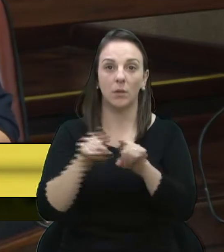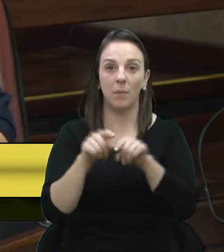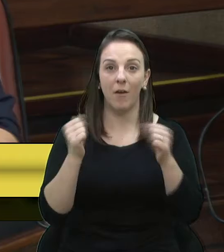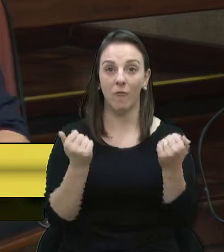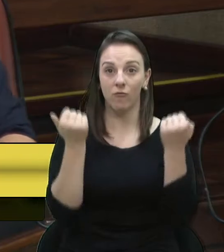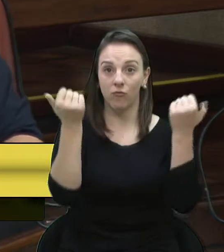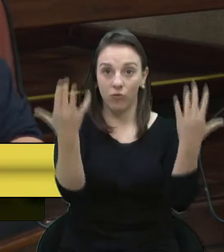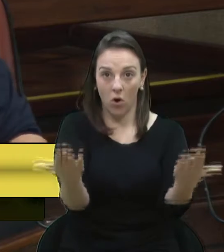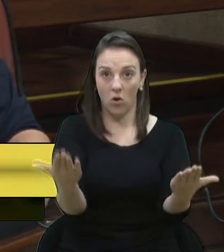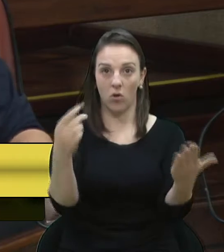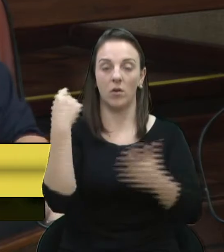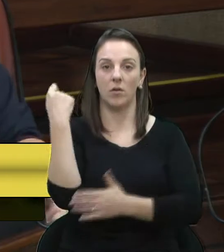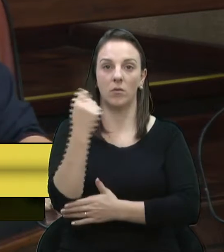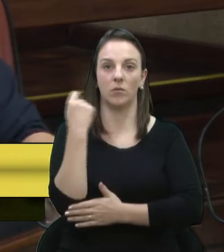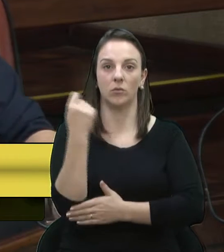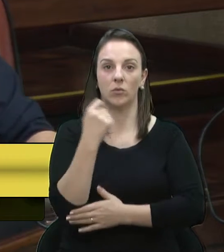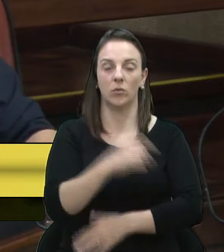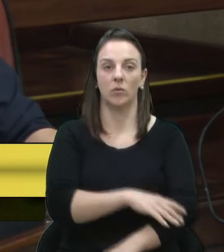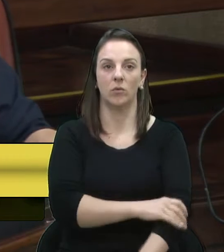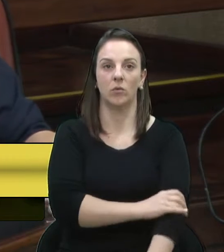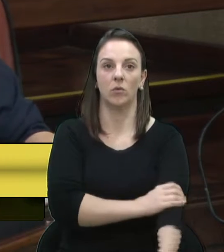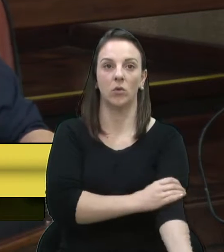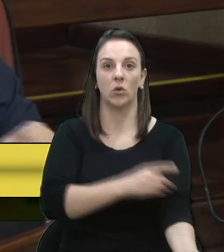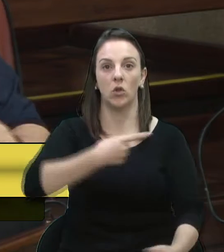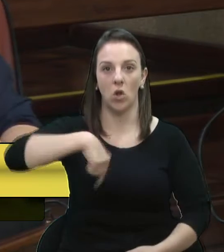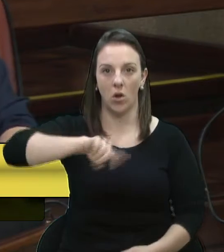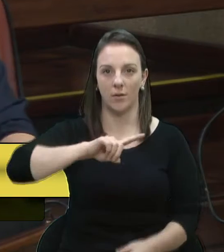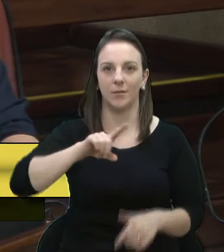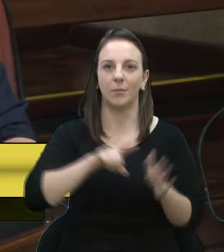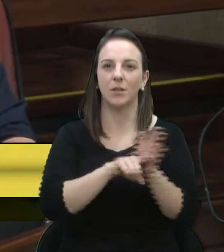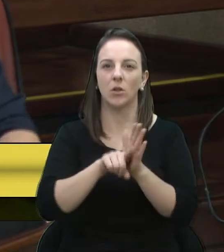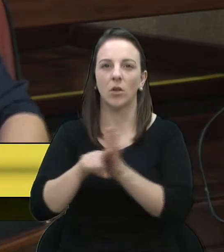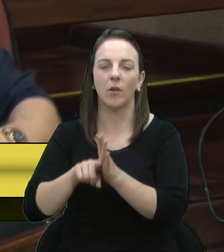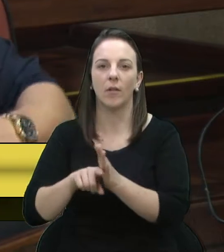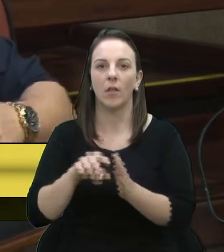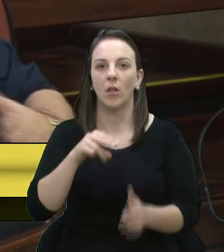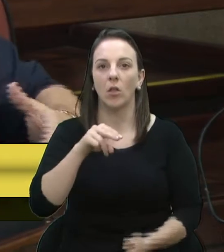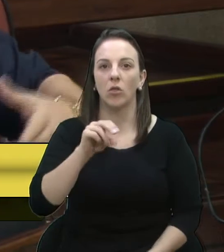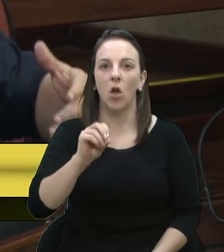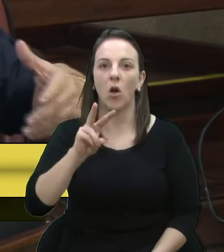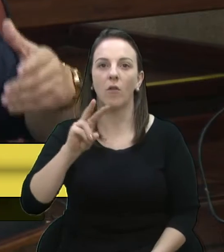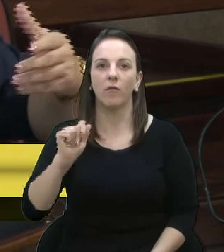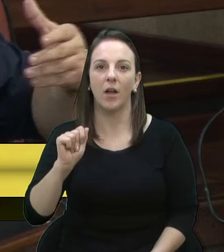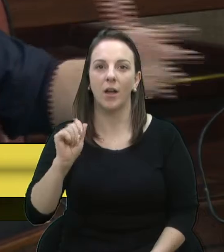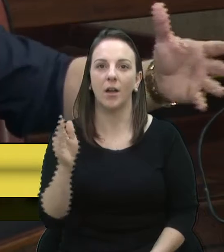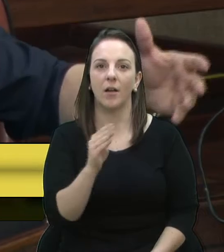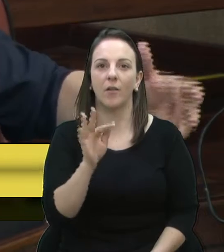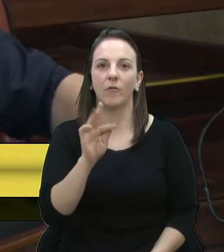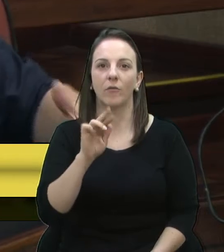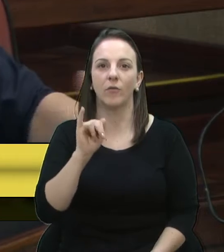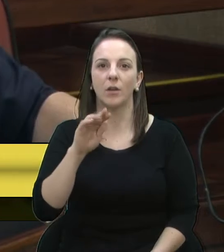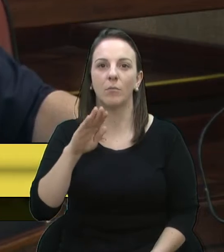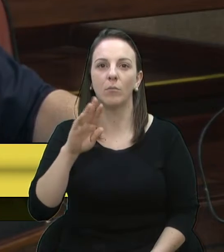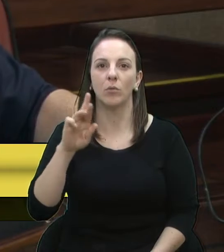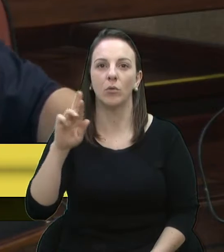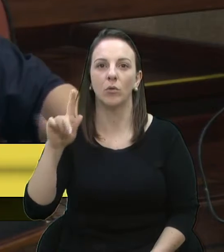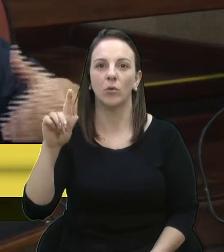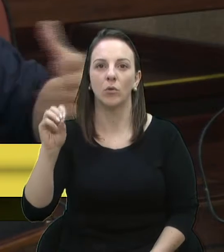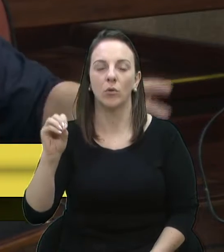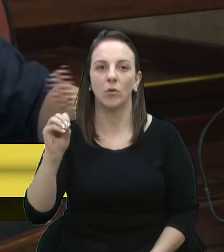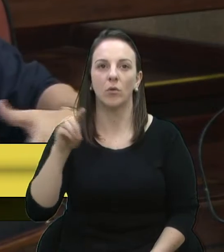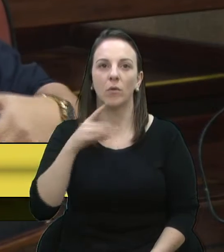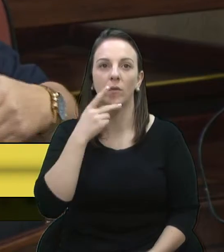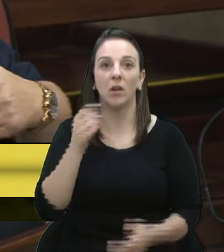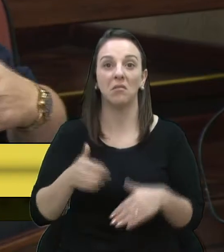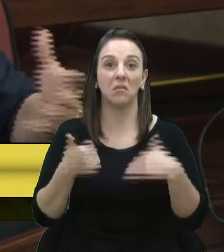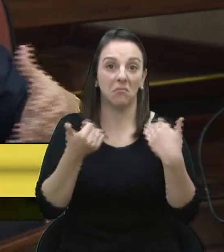tivemos aqui, a gente pesquisou, a FAOL de Nova Friburgo, ela simplesmente entregou para o prefeito e deu